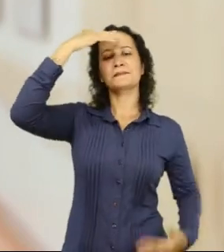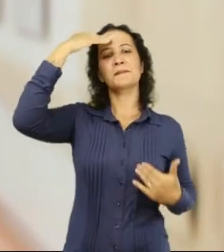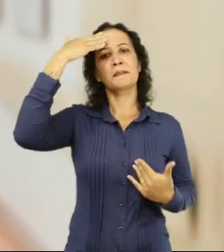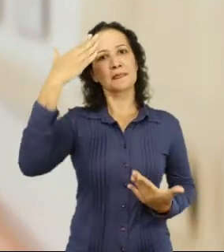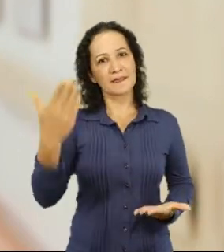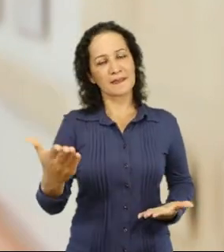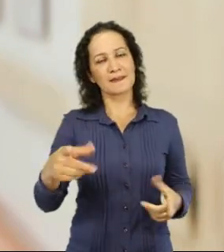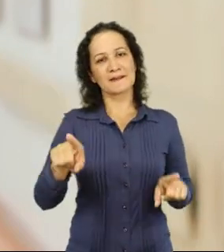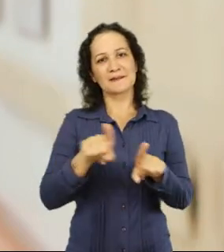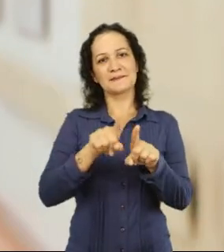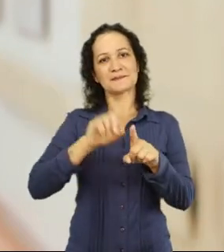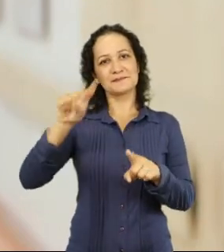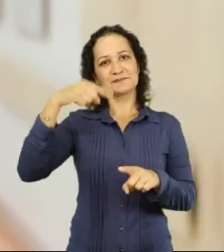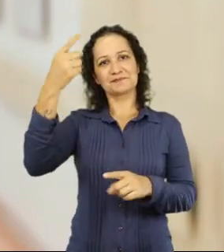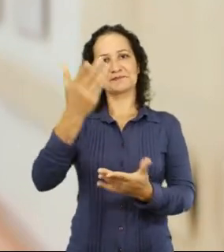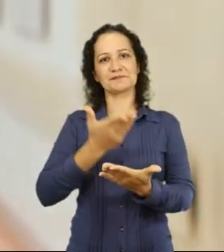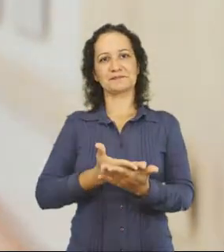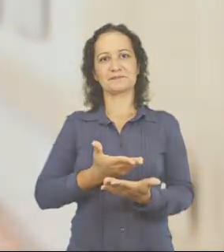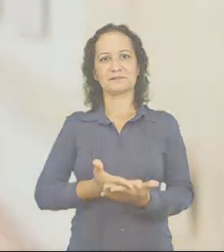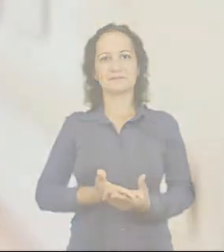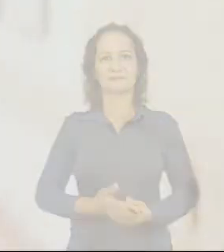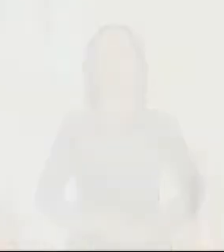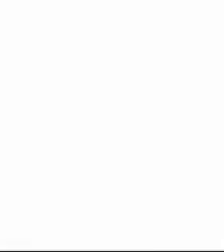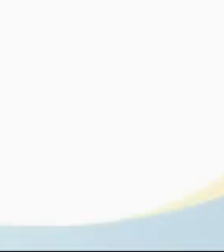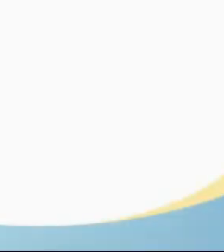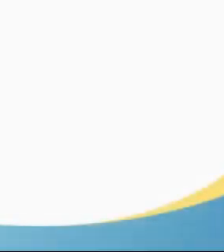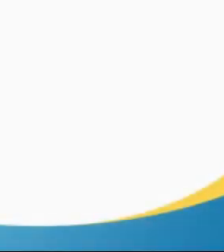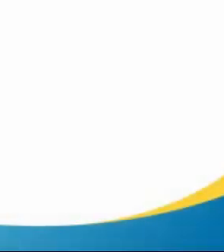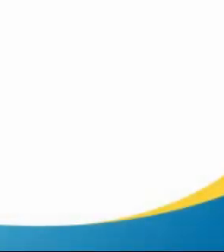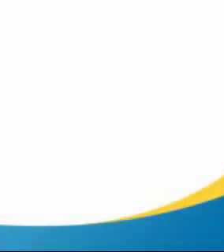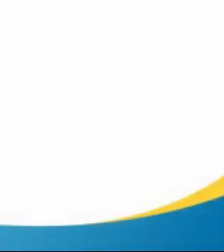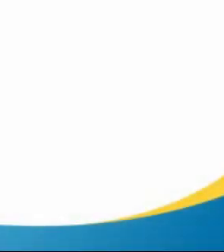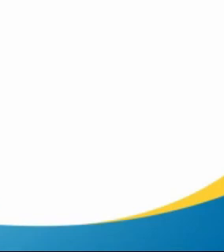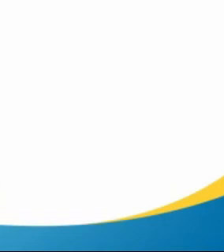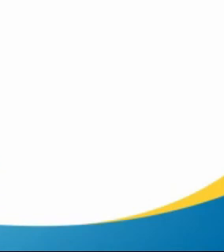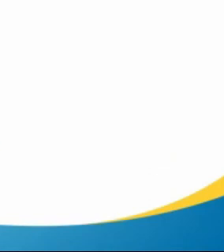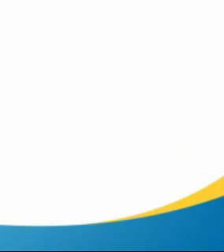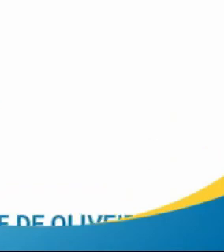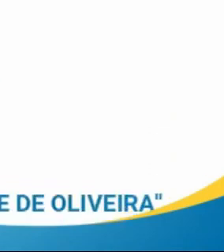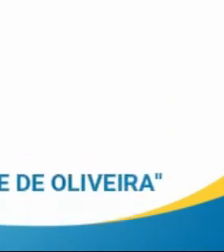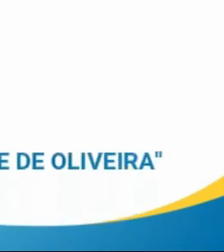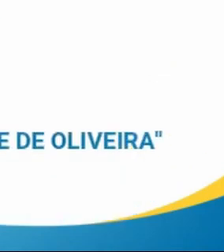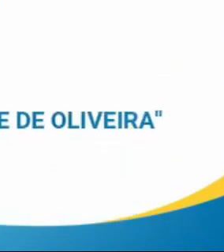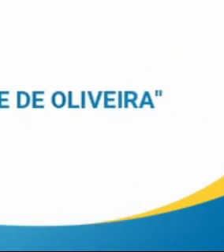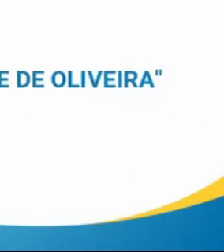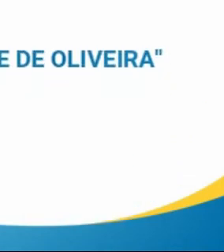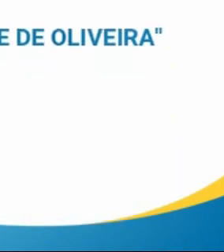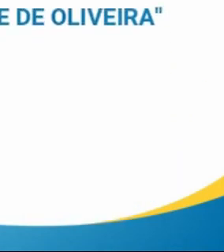imunobiológicos. Muito obrigado pela sua atenção e aguardo você na próxima aula.